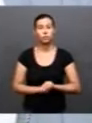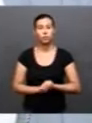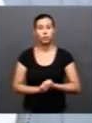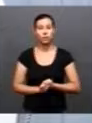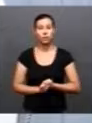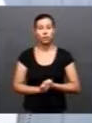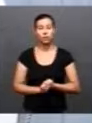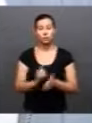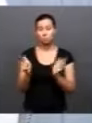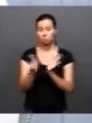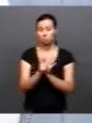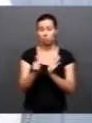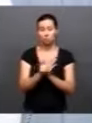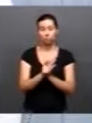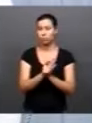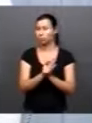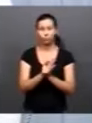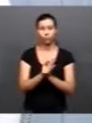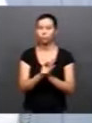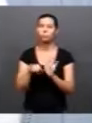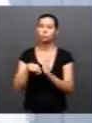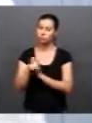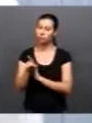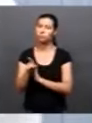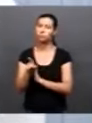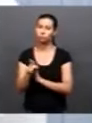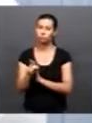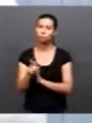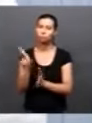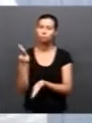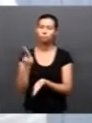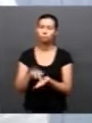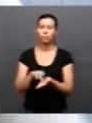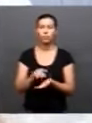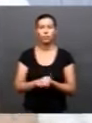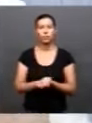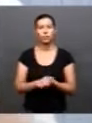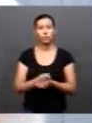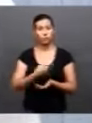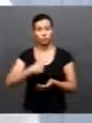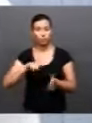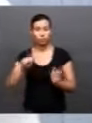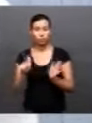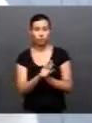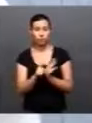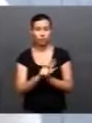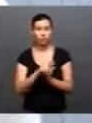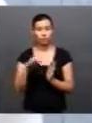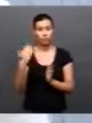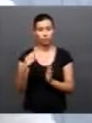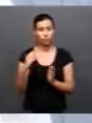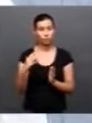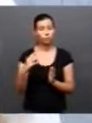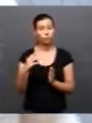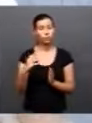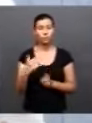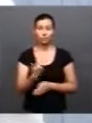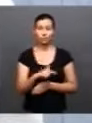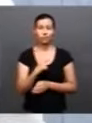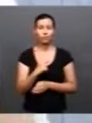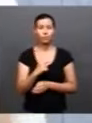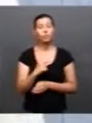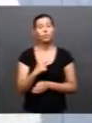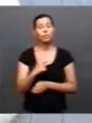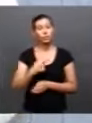do papel. Diferente da Simone, nós não somos jornalistas científicos, nós vamos buscar essa formação agora, nós vamos buscar